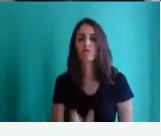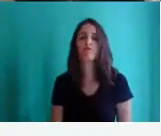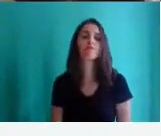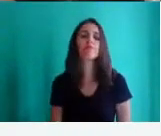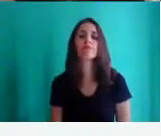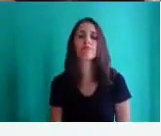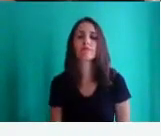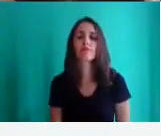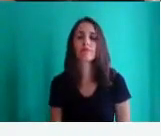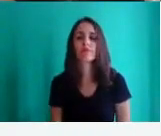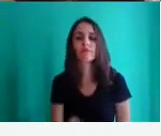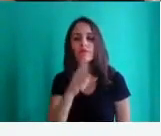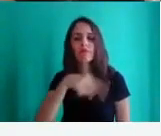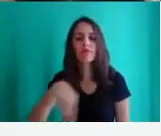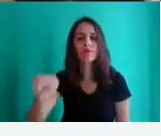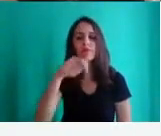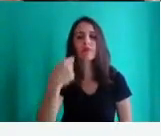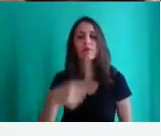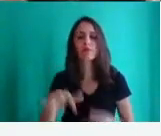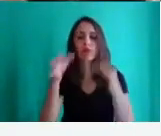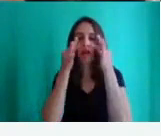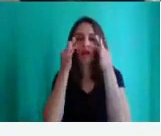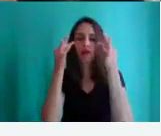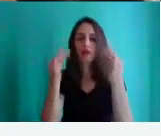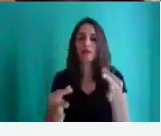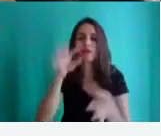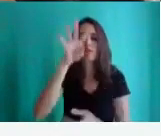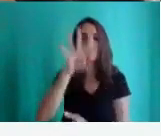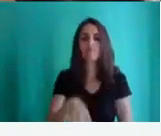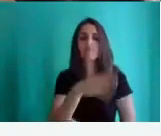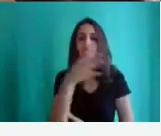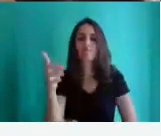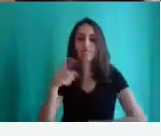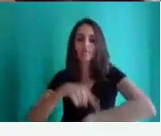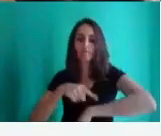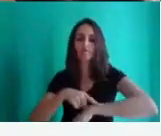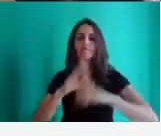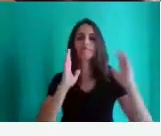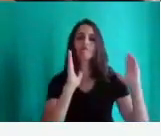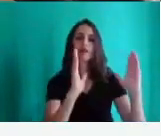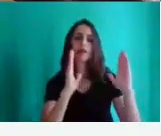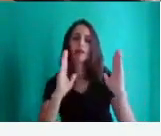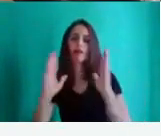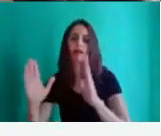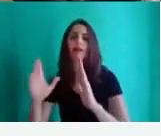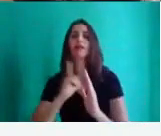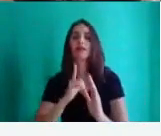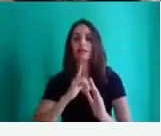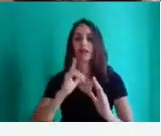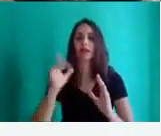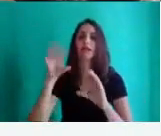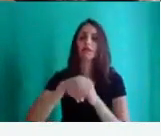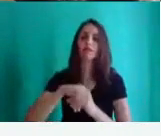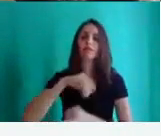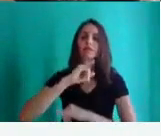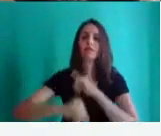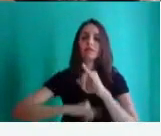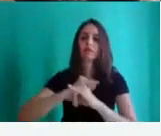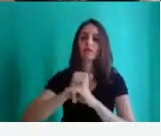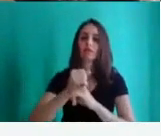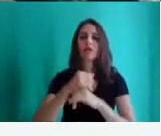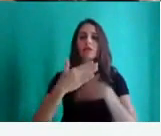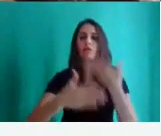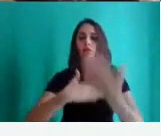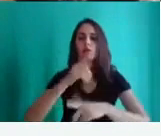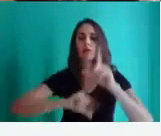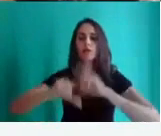Orientamos que os candidatos fiquem atentos ao cronograma e acompanhem as publicações na página do processo seletivo. O resultado